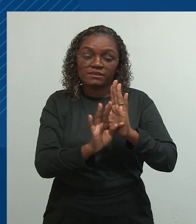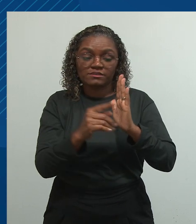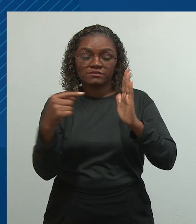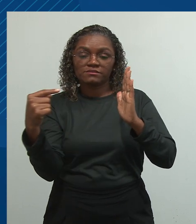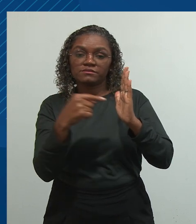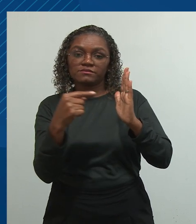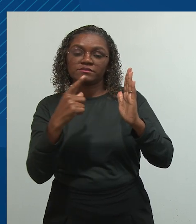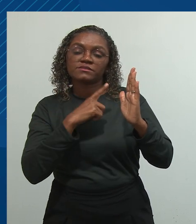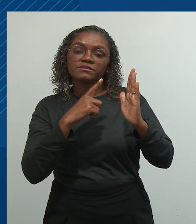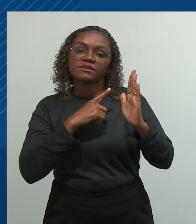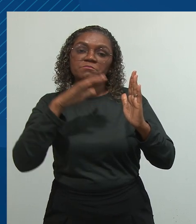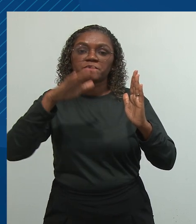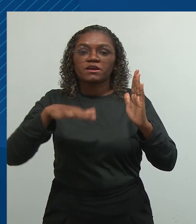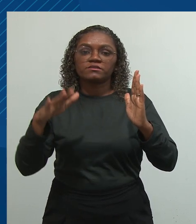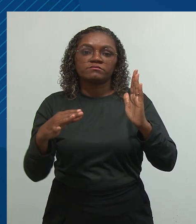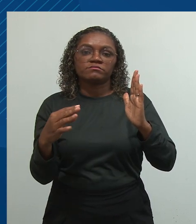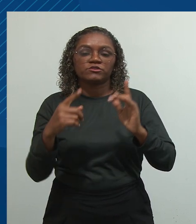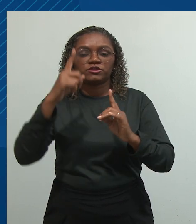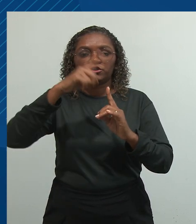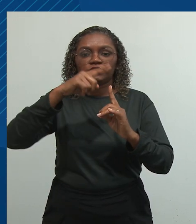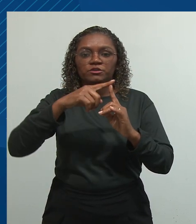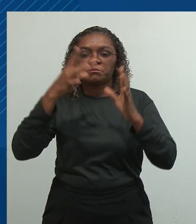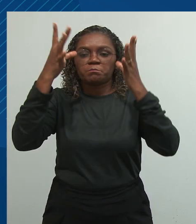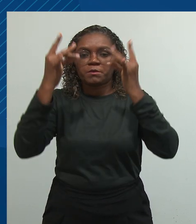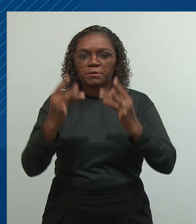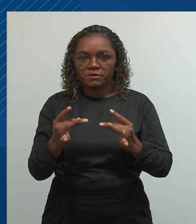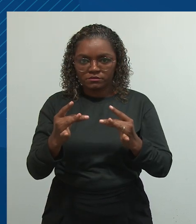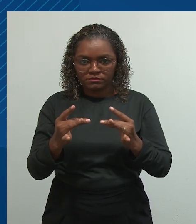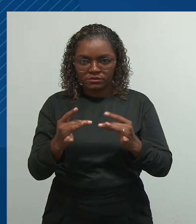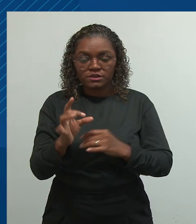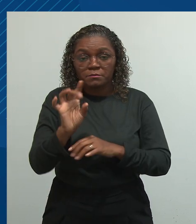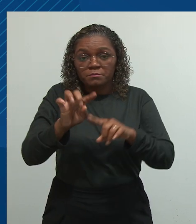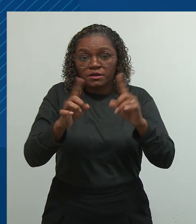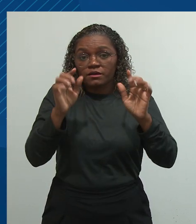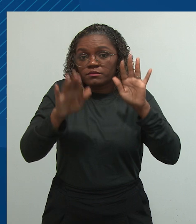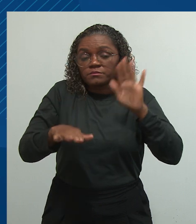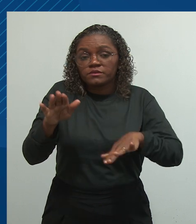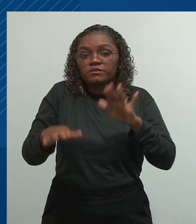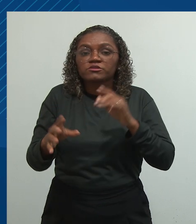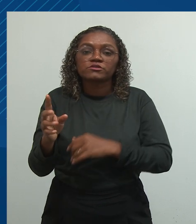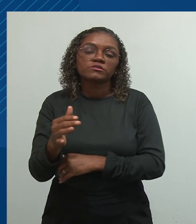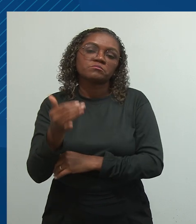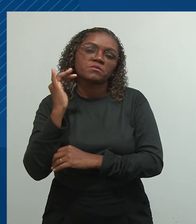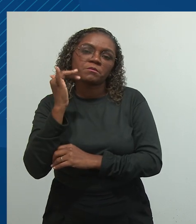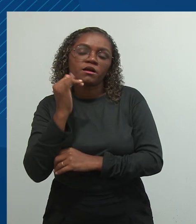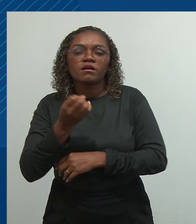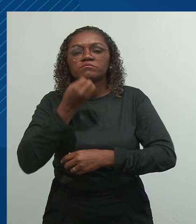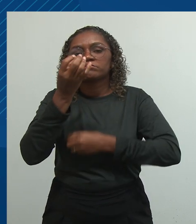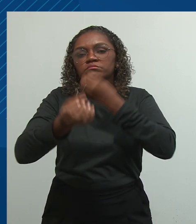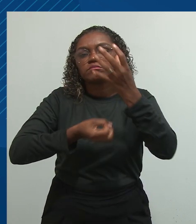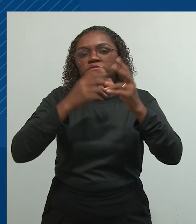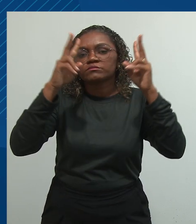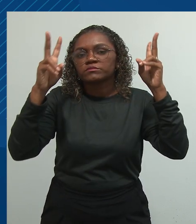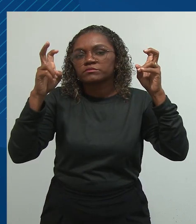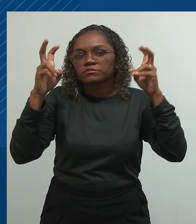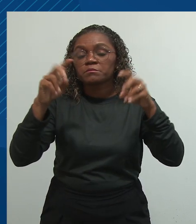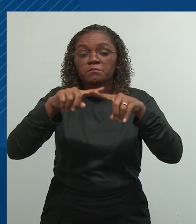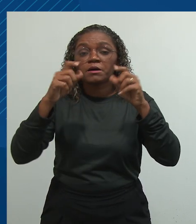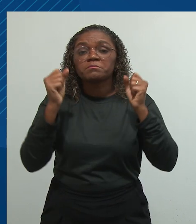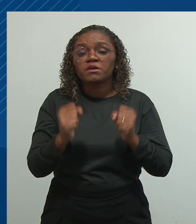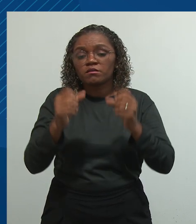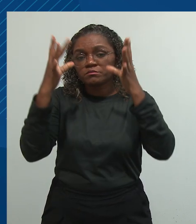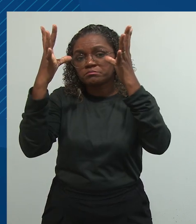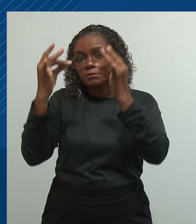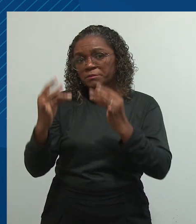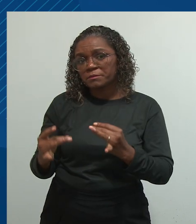texto vai ser só a tipologia descritiva. Eu posso estar contando uma história para você e também descrever algumas coisas,